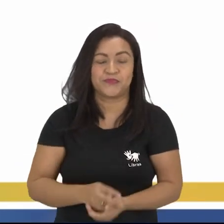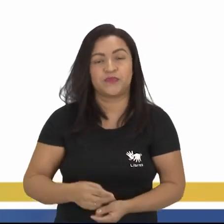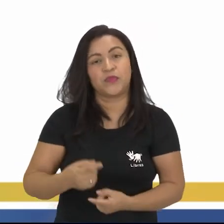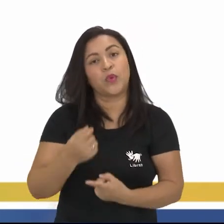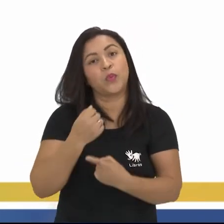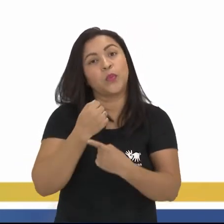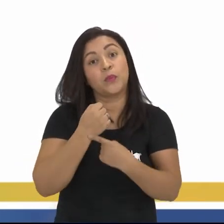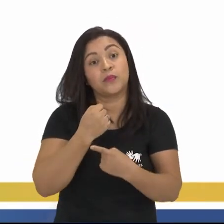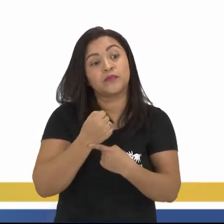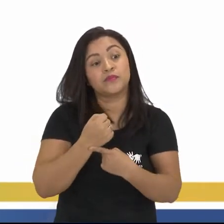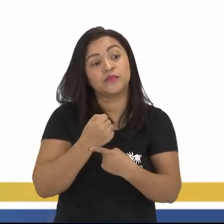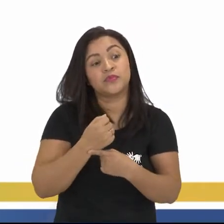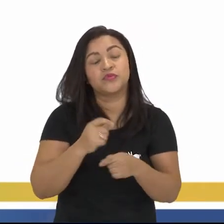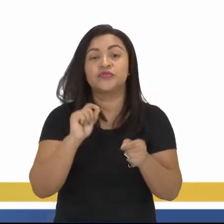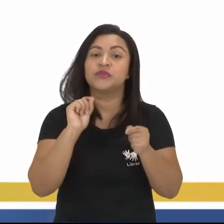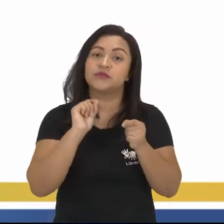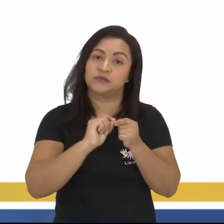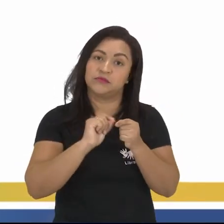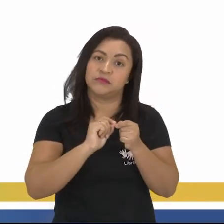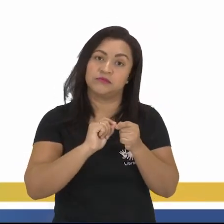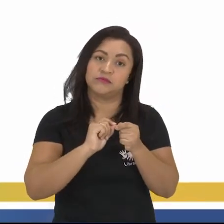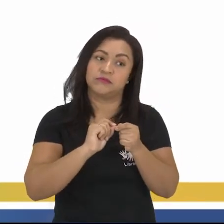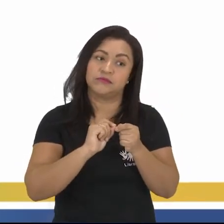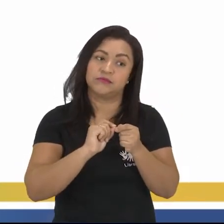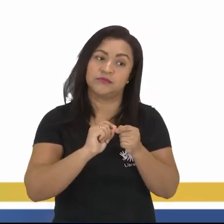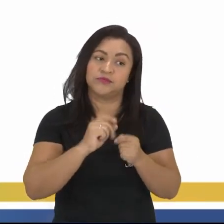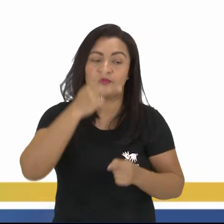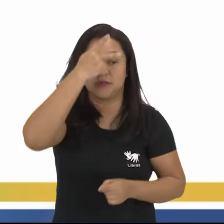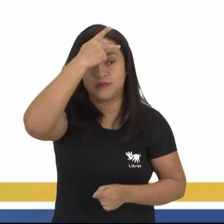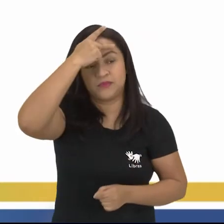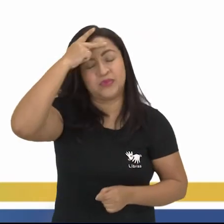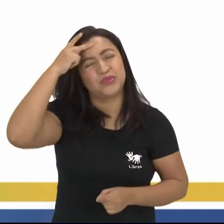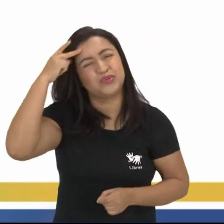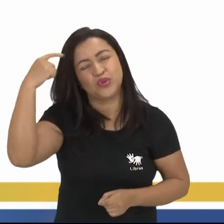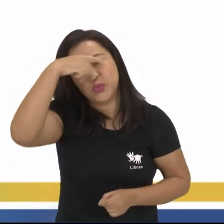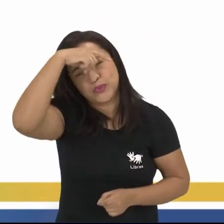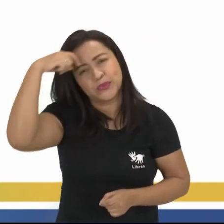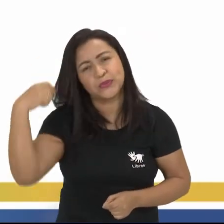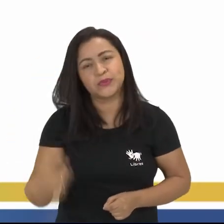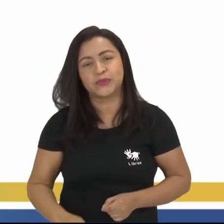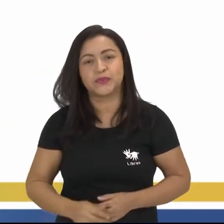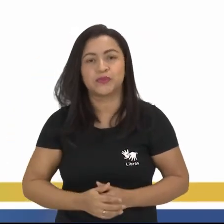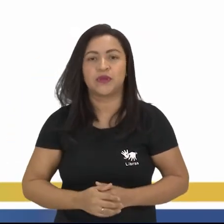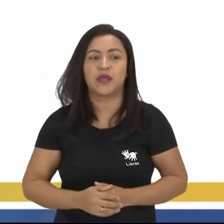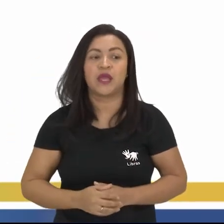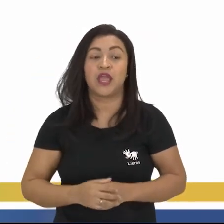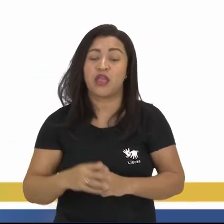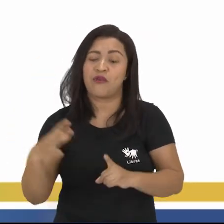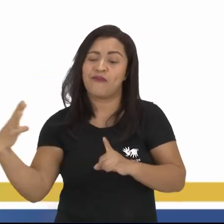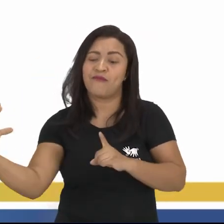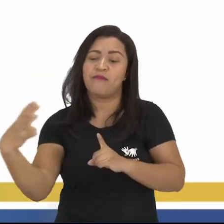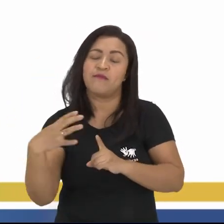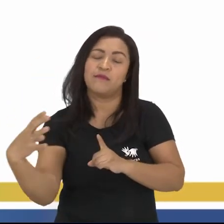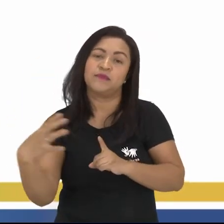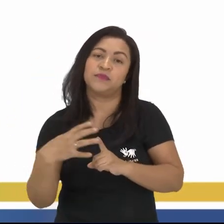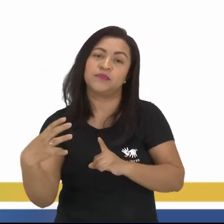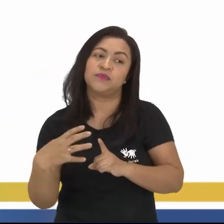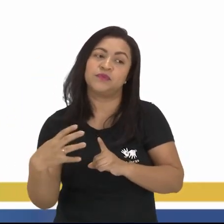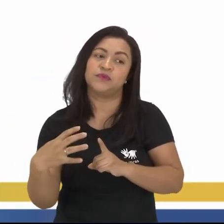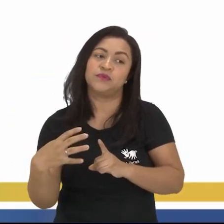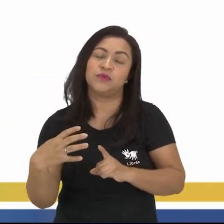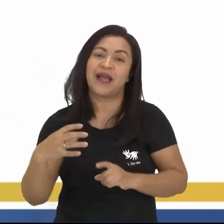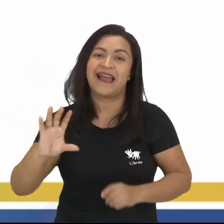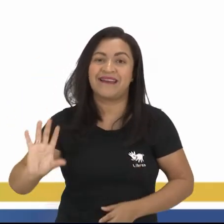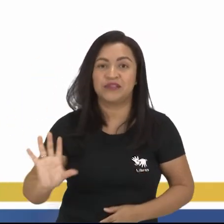que, construído, fruto do trabalho humano, influencia as ações do